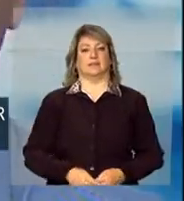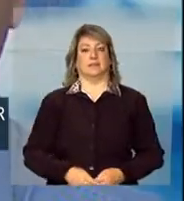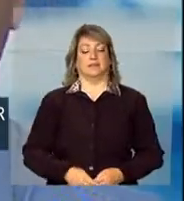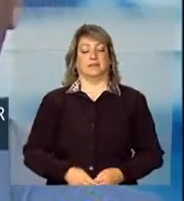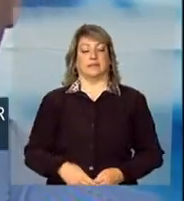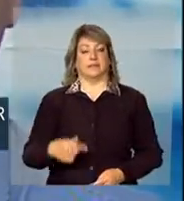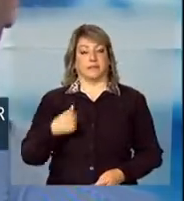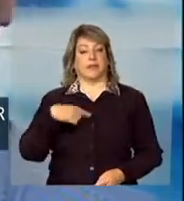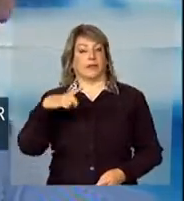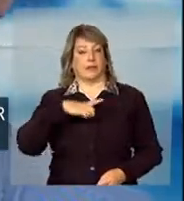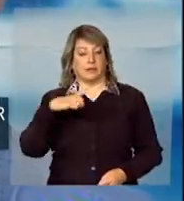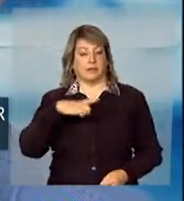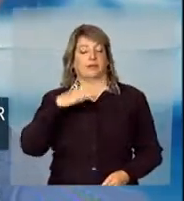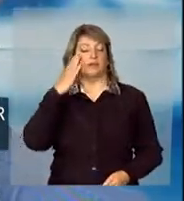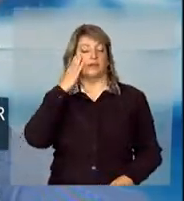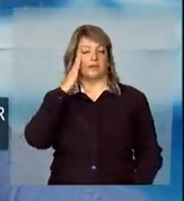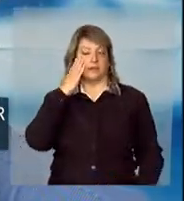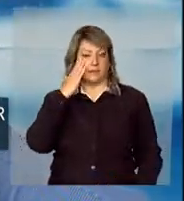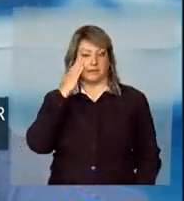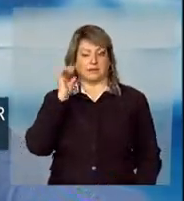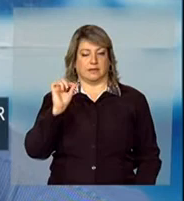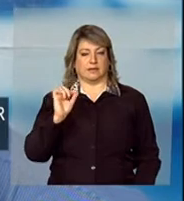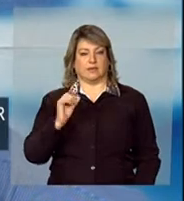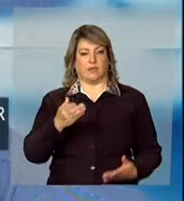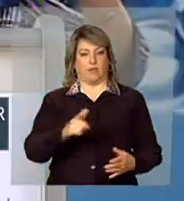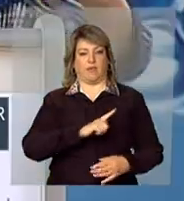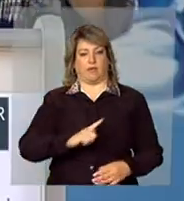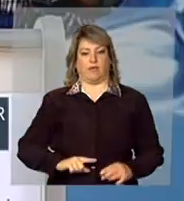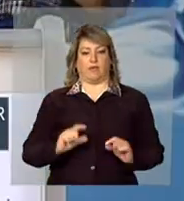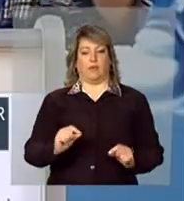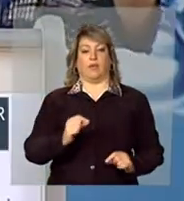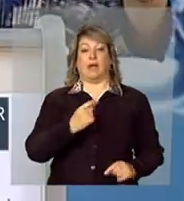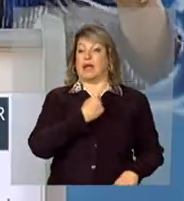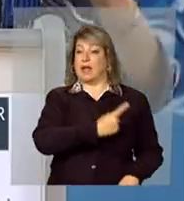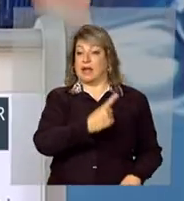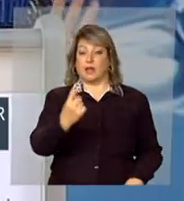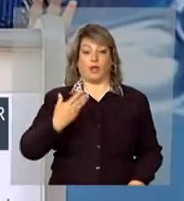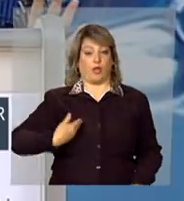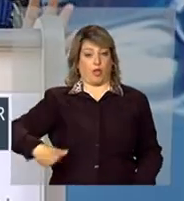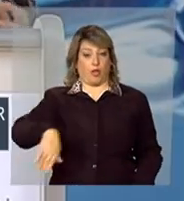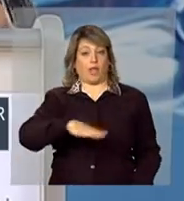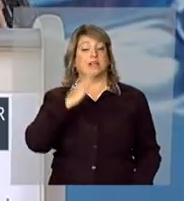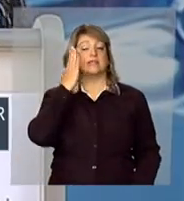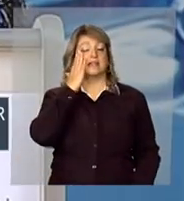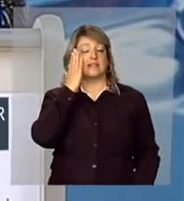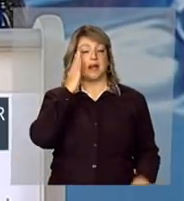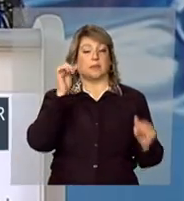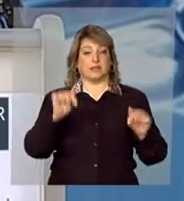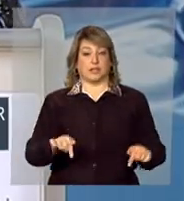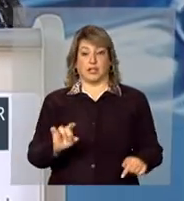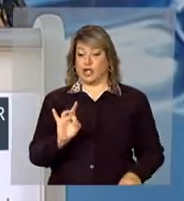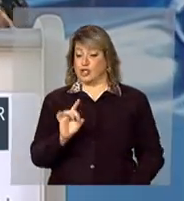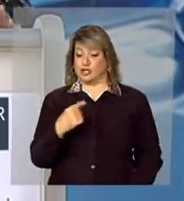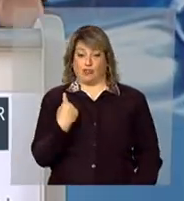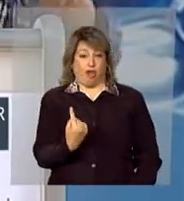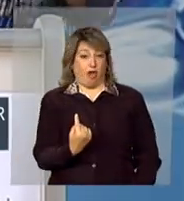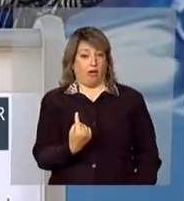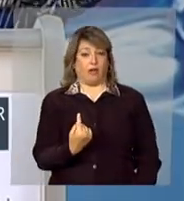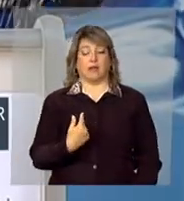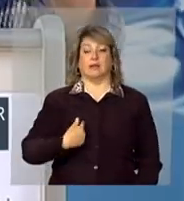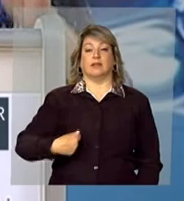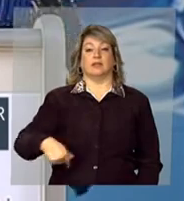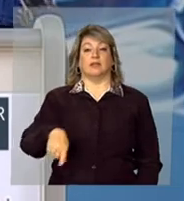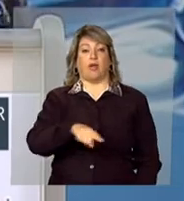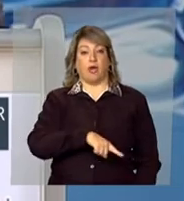tenho consciência, governador, que cada um de nós sabe disso. Sozinhos, nós